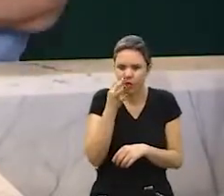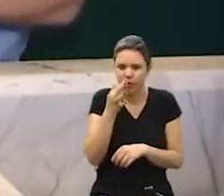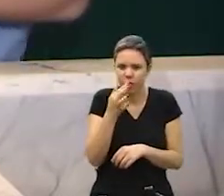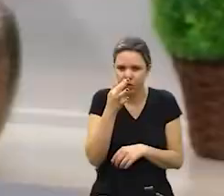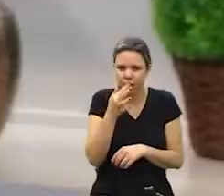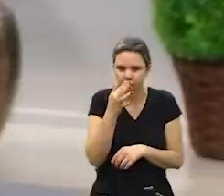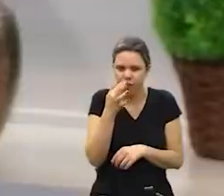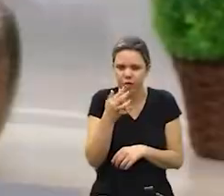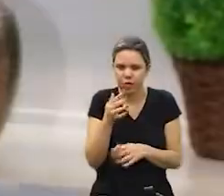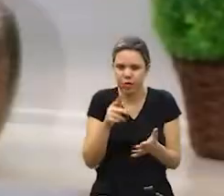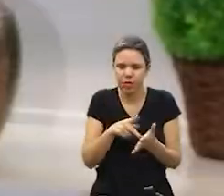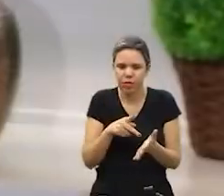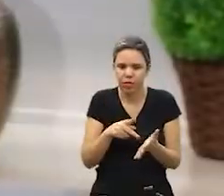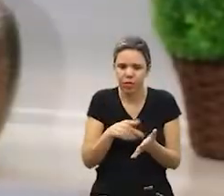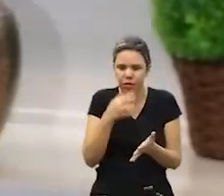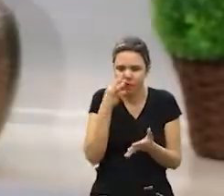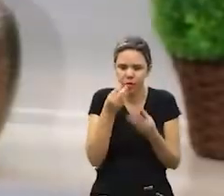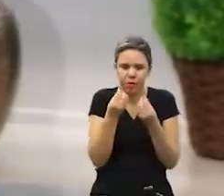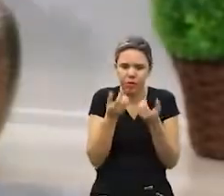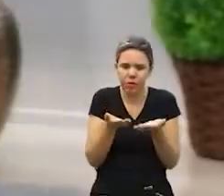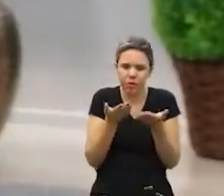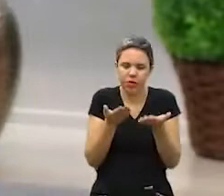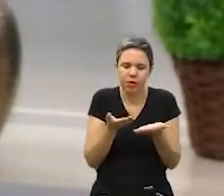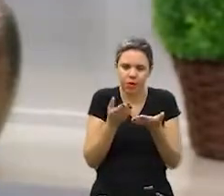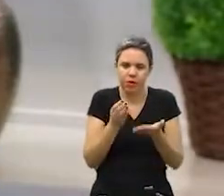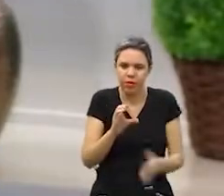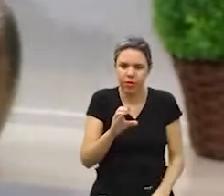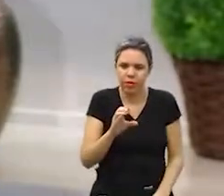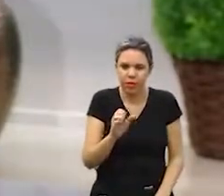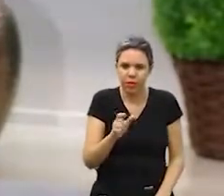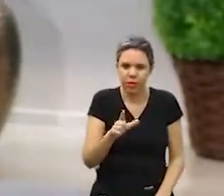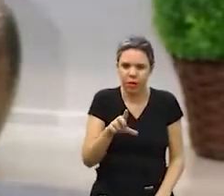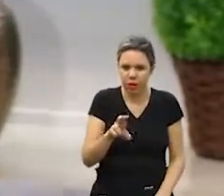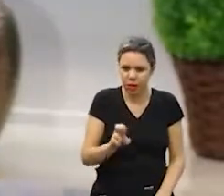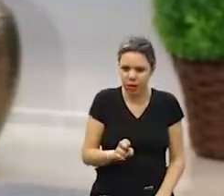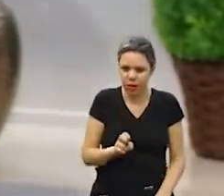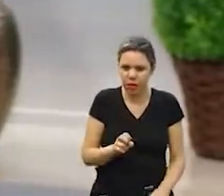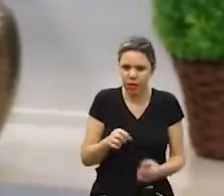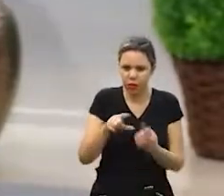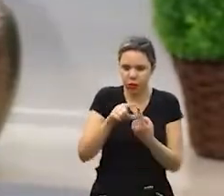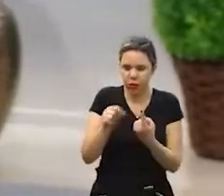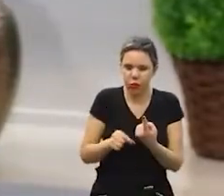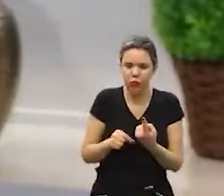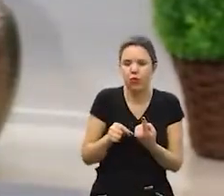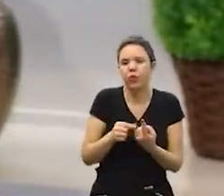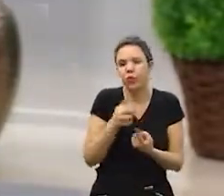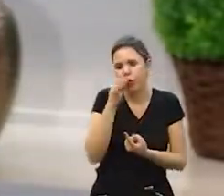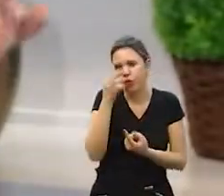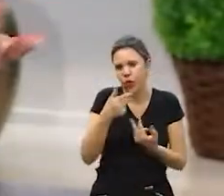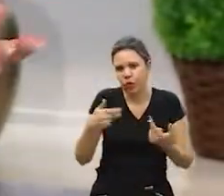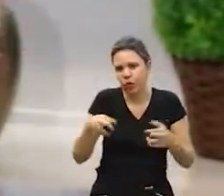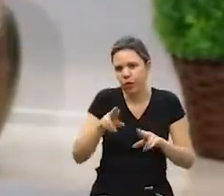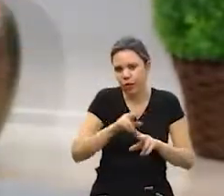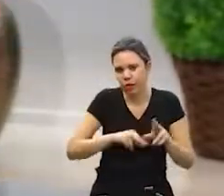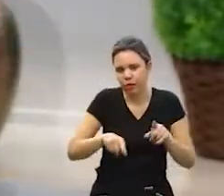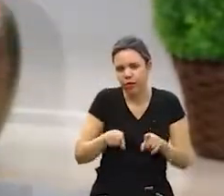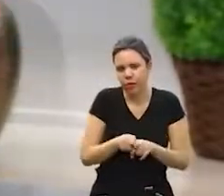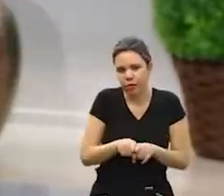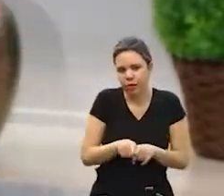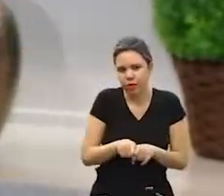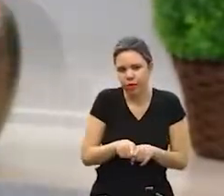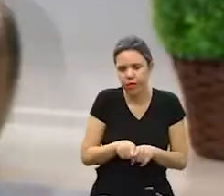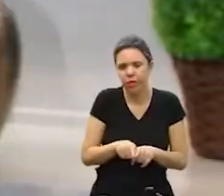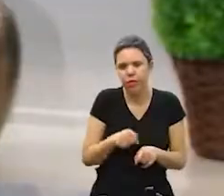muito sabor. É que, na verdade, as florzinhas, ela tem suave no caule dela, né? As pétalas é um toque mais floral. E tem variações de florzinhas que